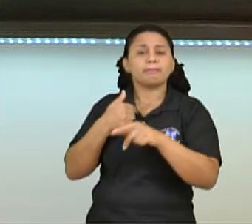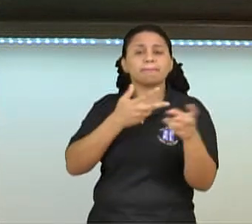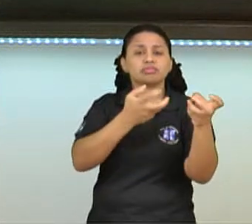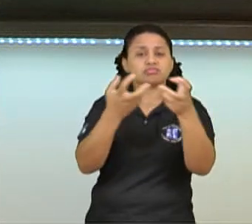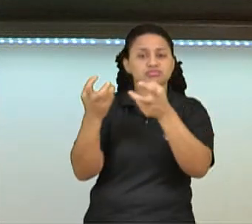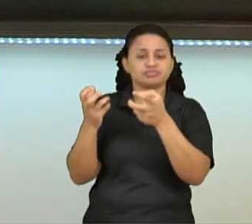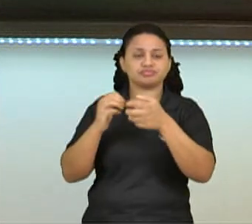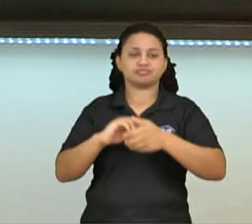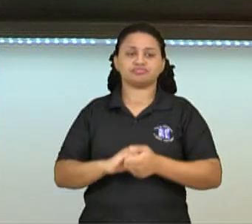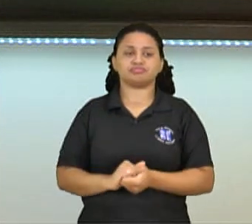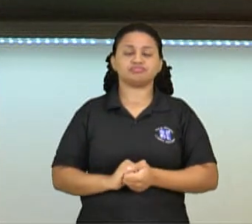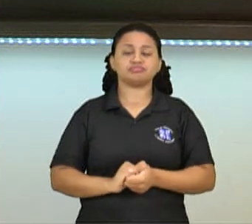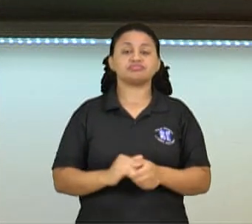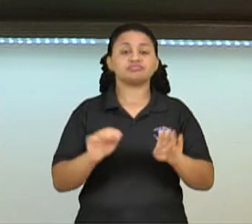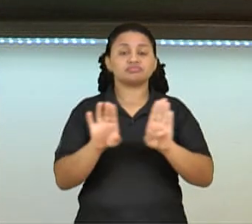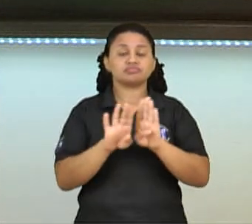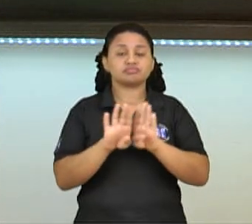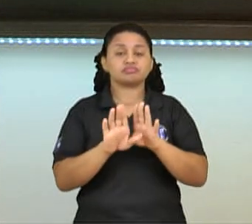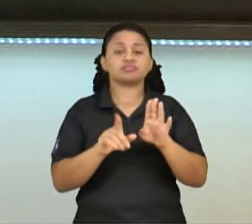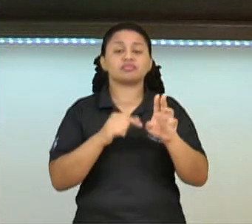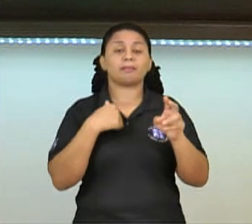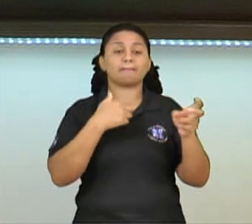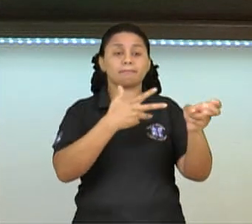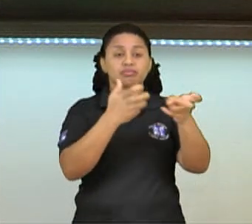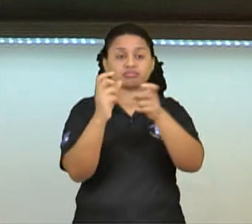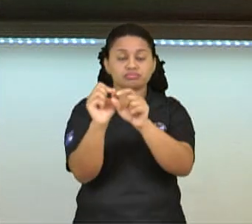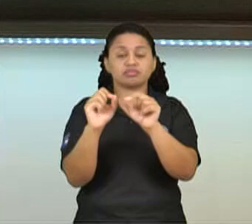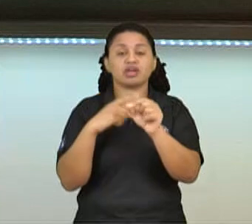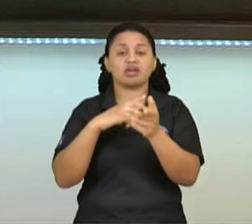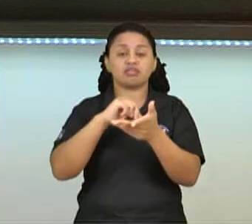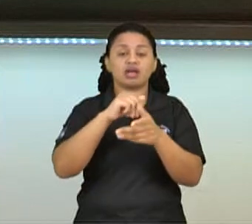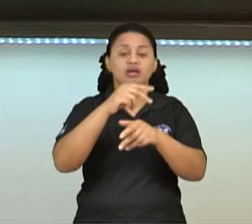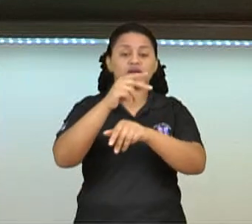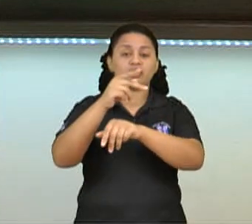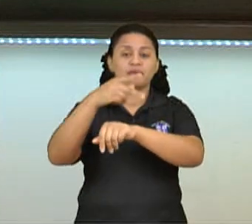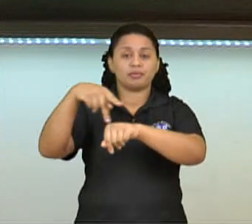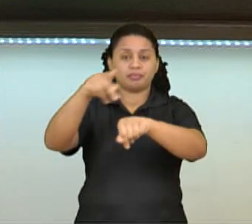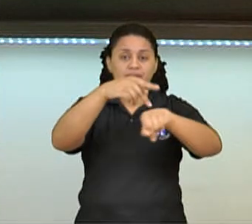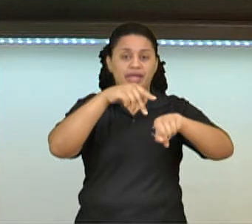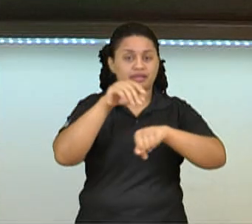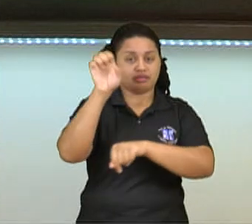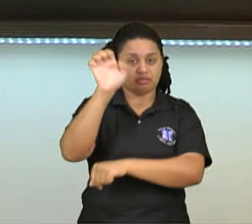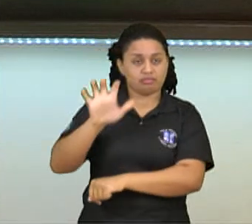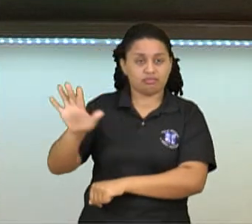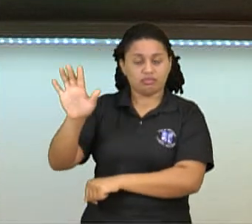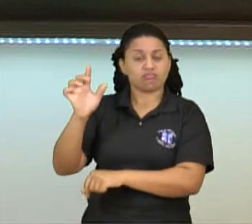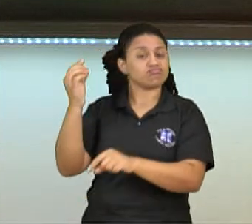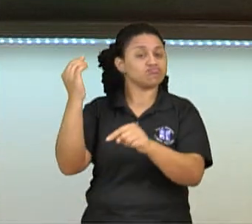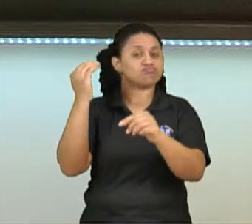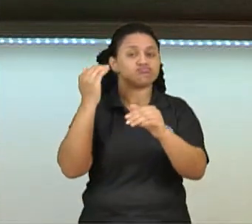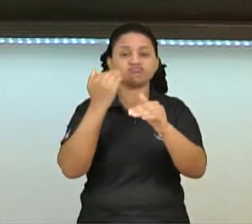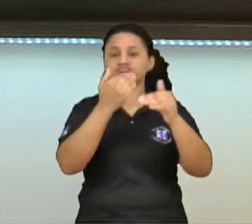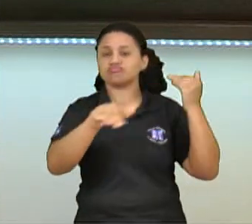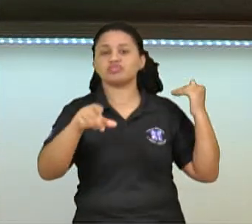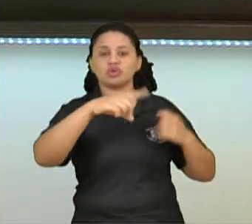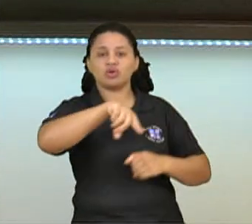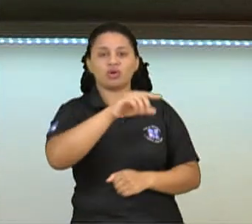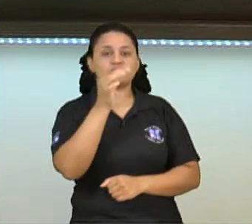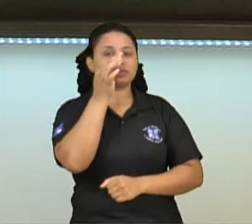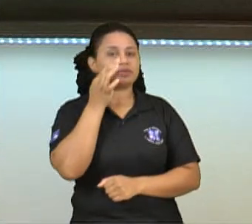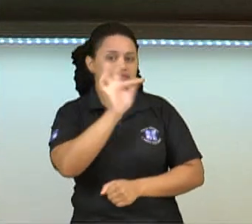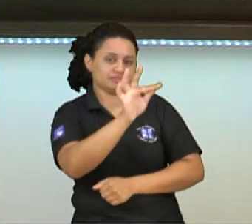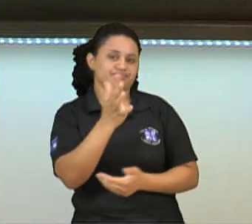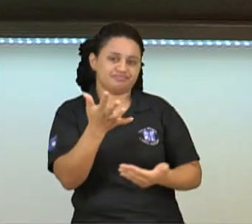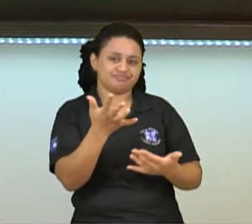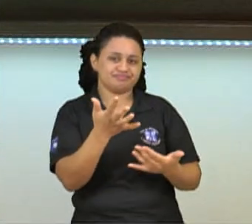vão ser formadas, né, várias coligações de países europeus contra a França, porque é claro que esses países